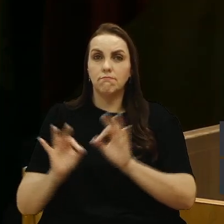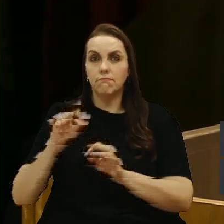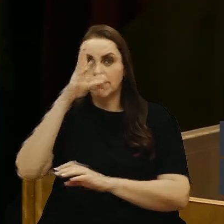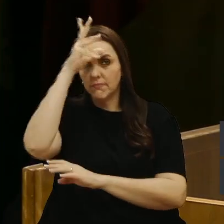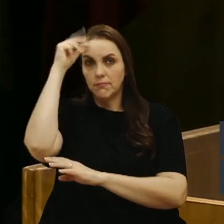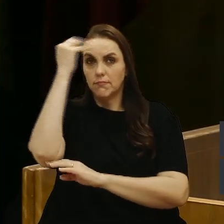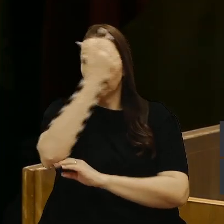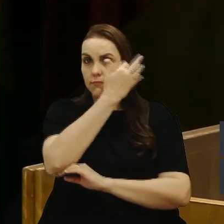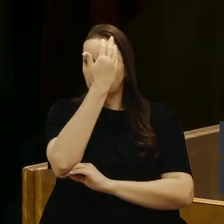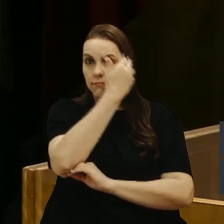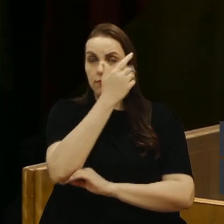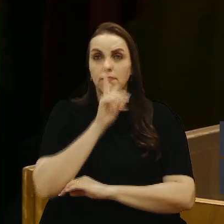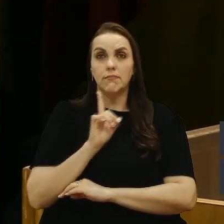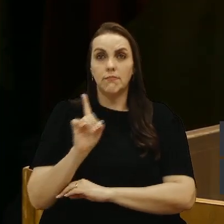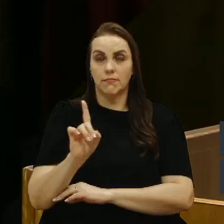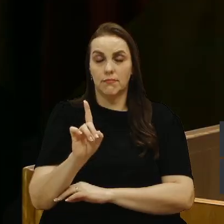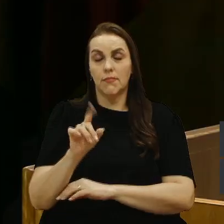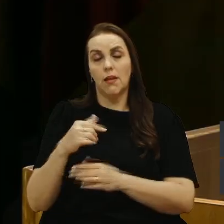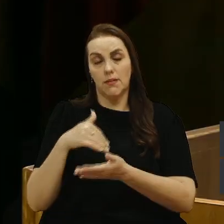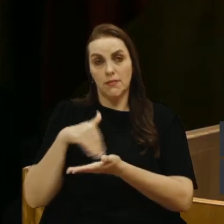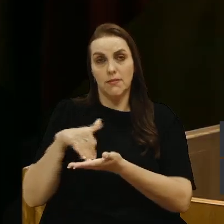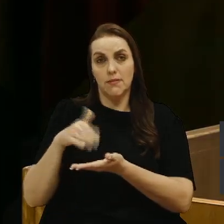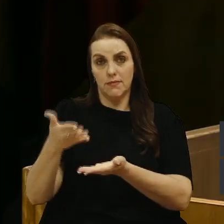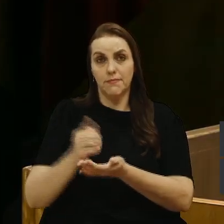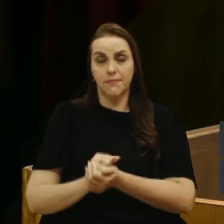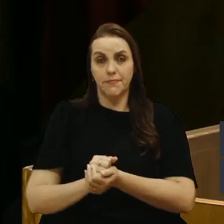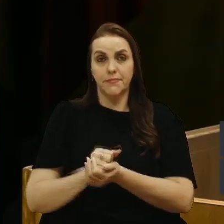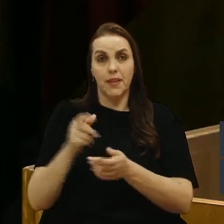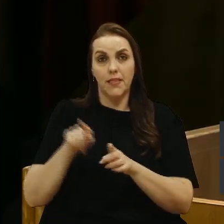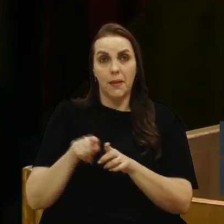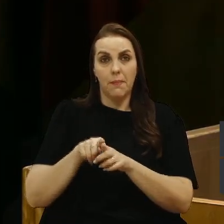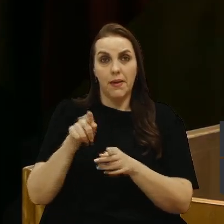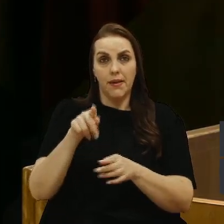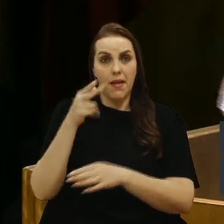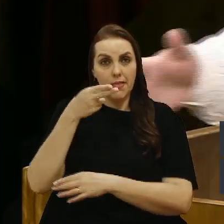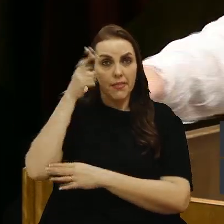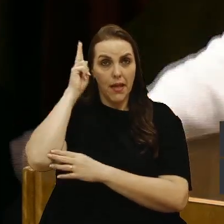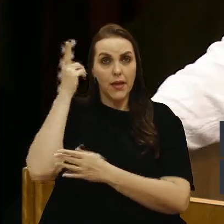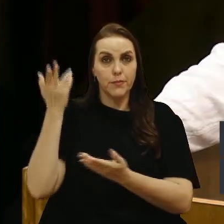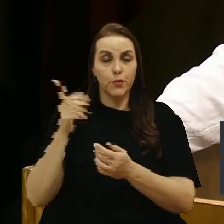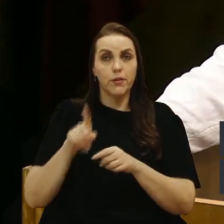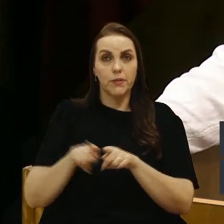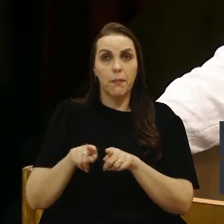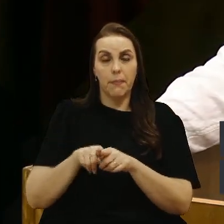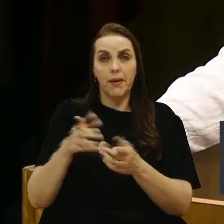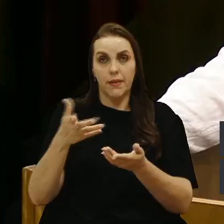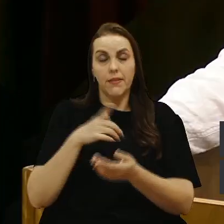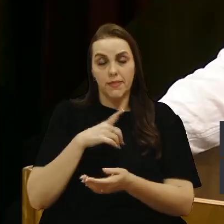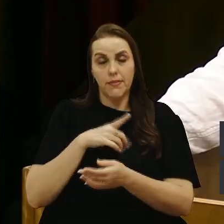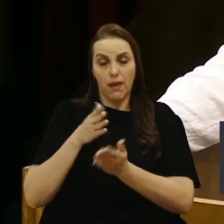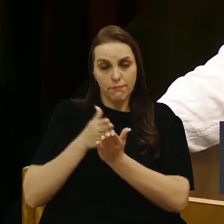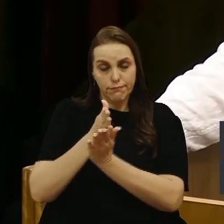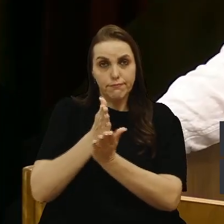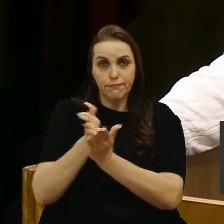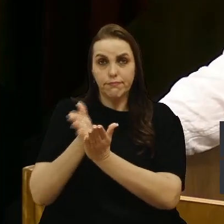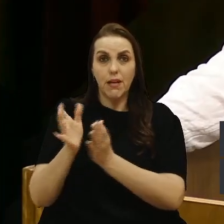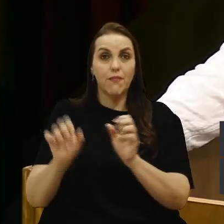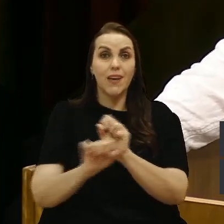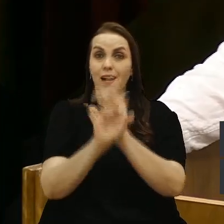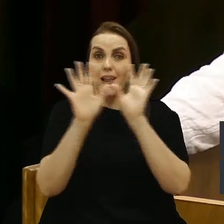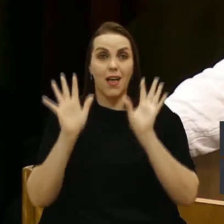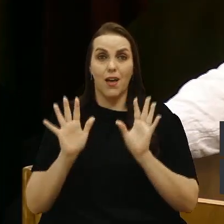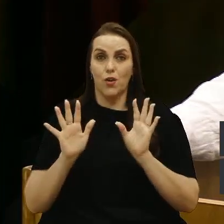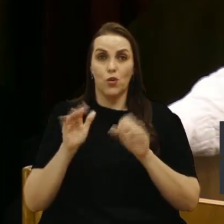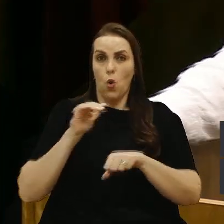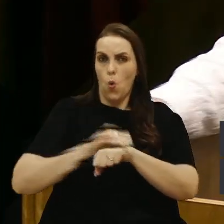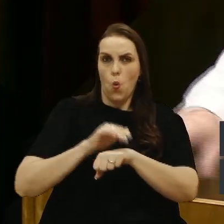dos seus prepostos, como Edson Nespolo, que também tem direção nessa questão. Tem que ficar claro isso, vereadora Dani, não é só